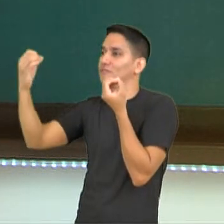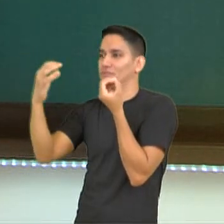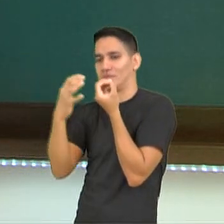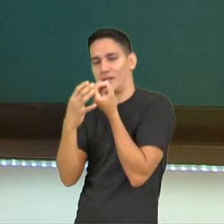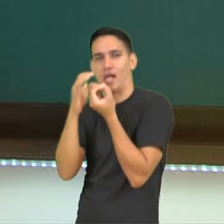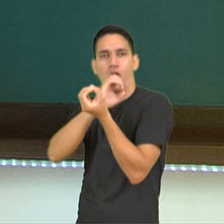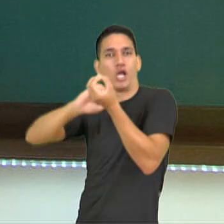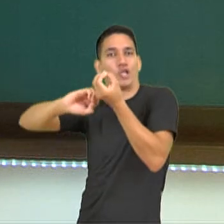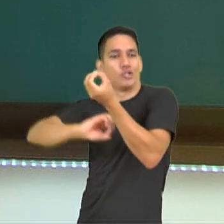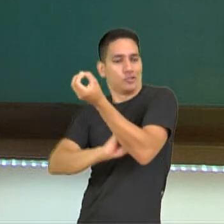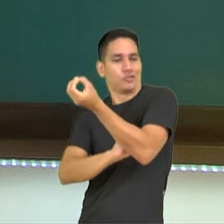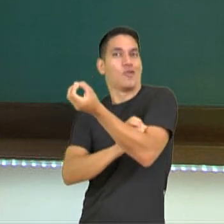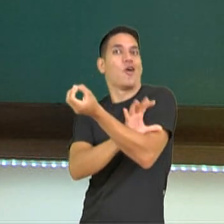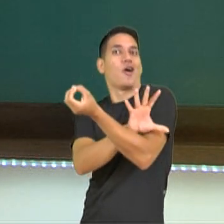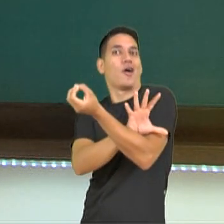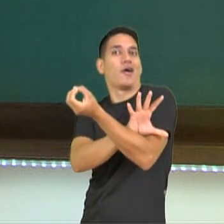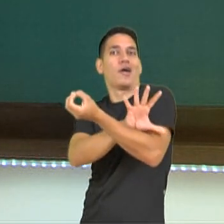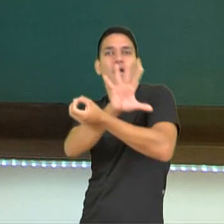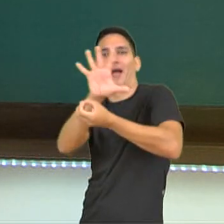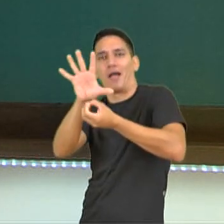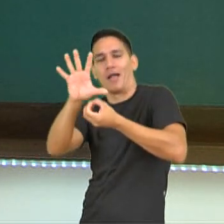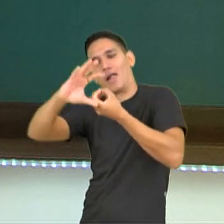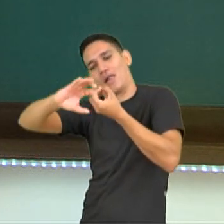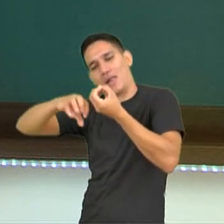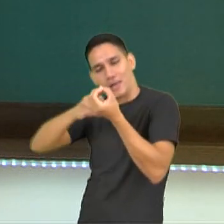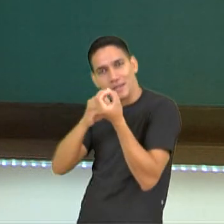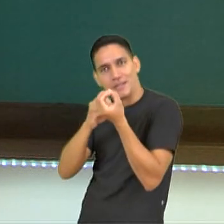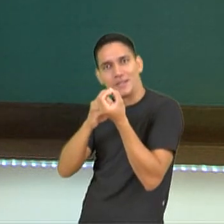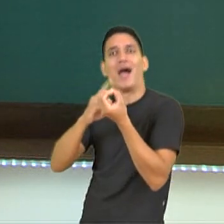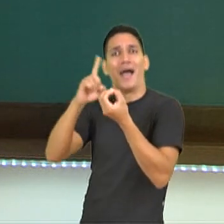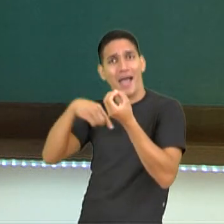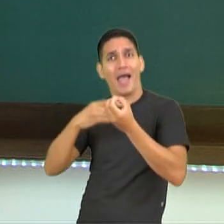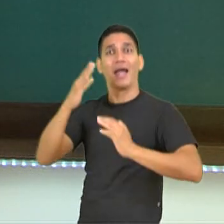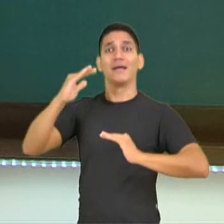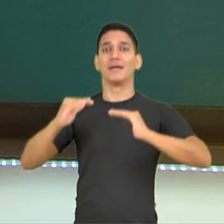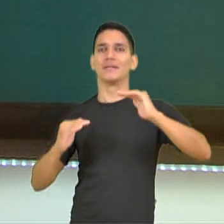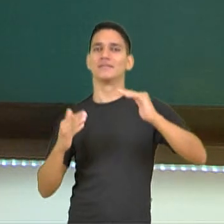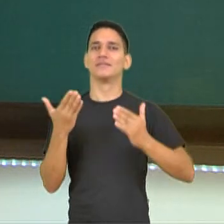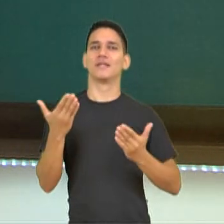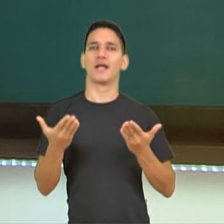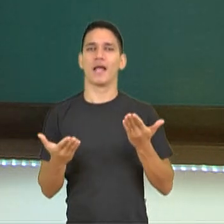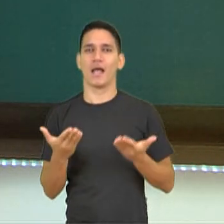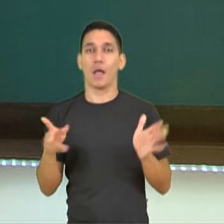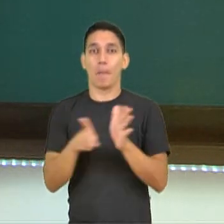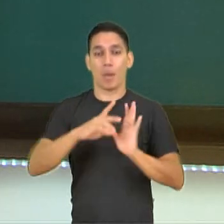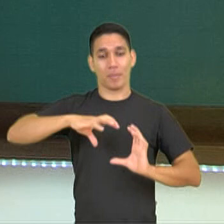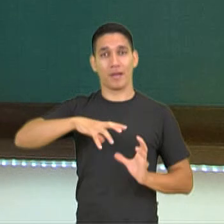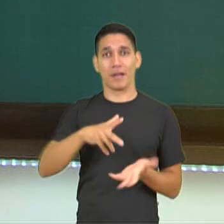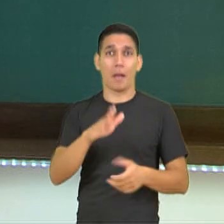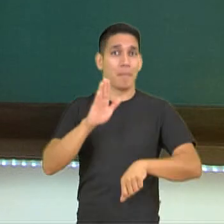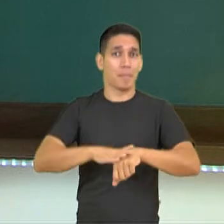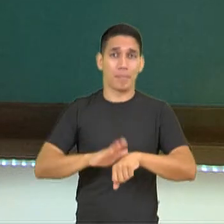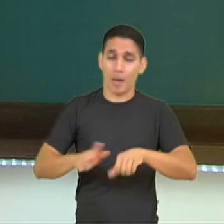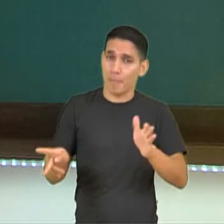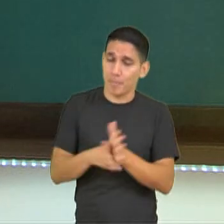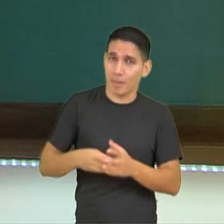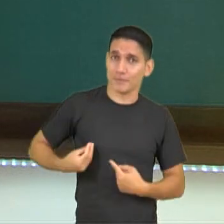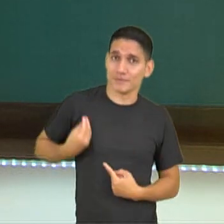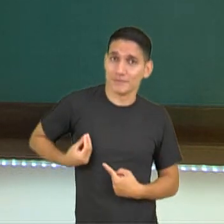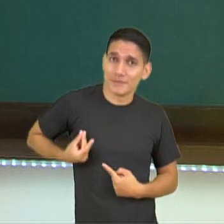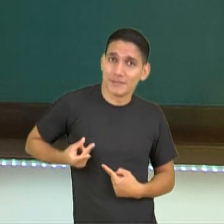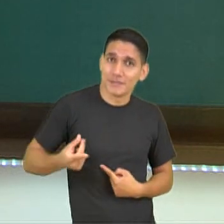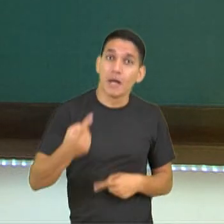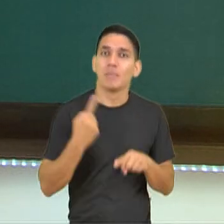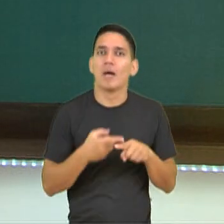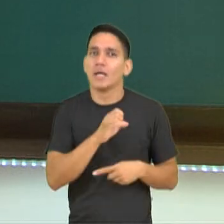a quem? Ao movimento de rotação. E isso gera um equilíbrio, inclusive, até para a própria vida. Porque se a gente